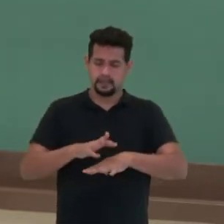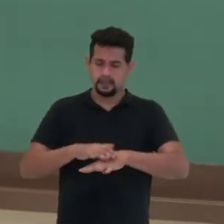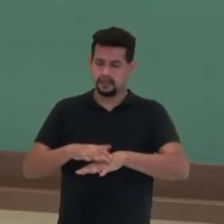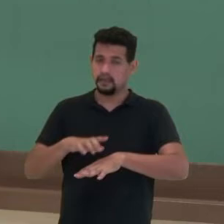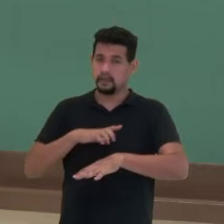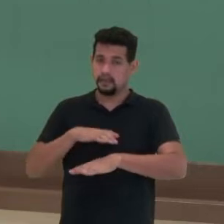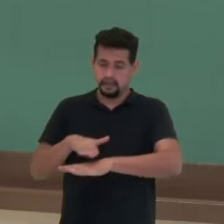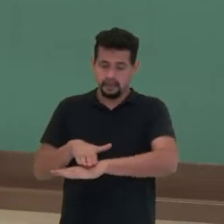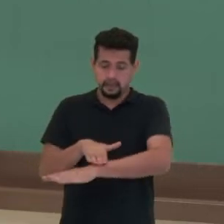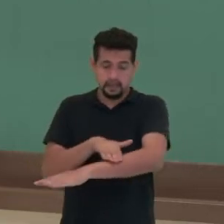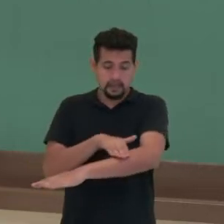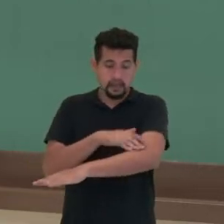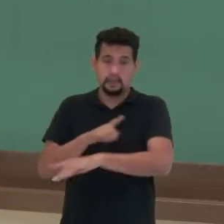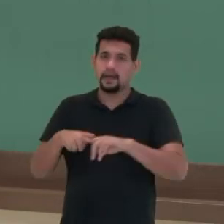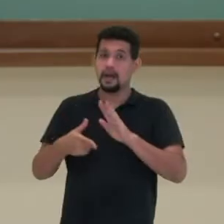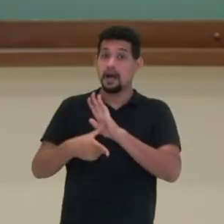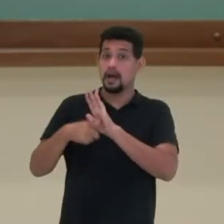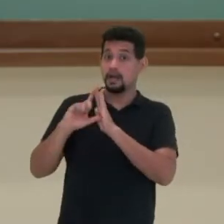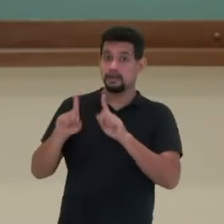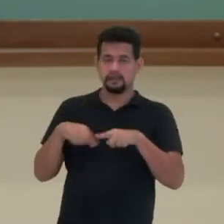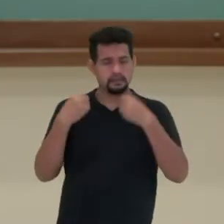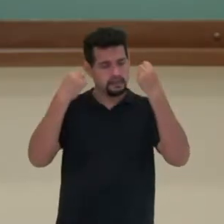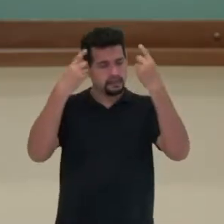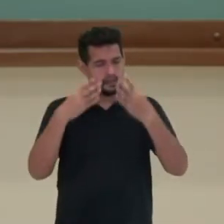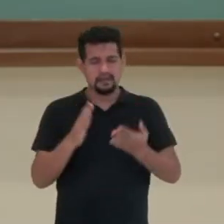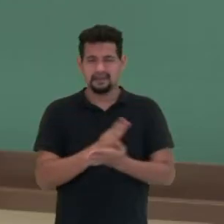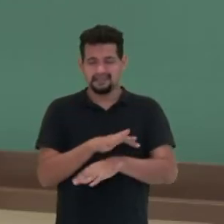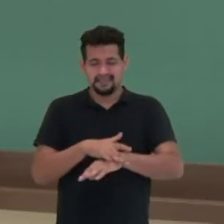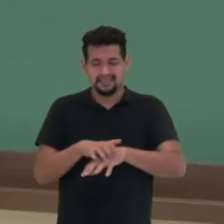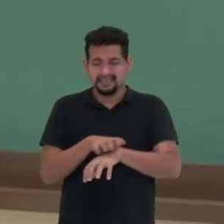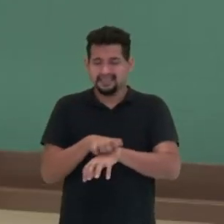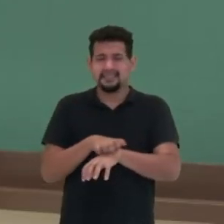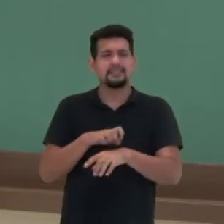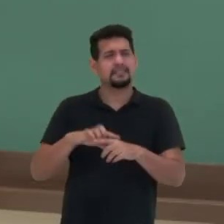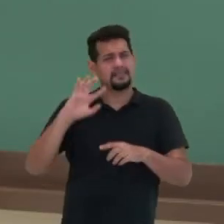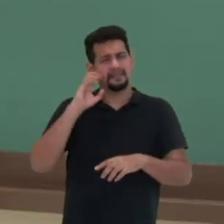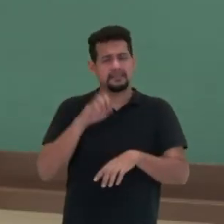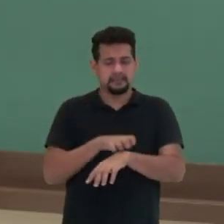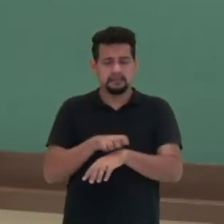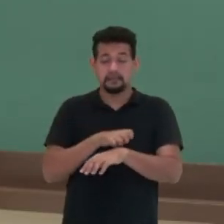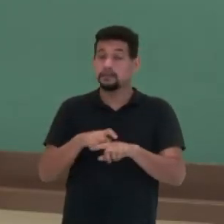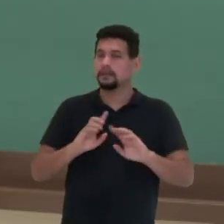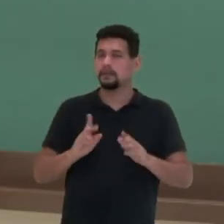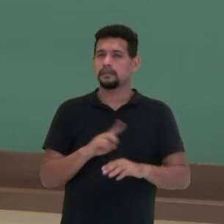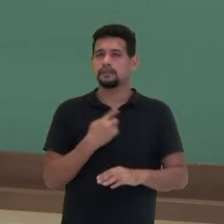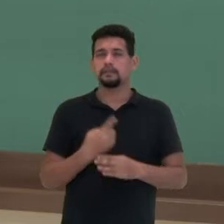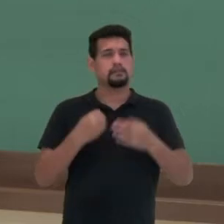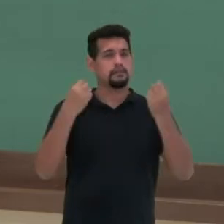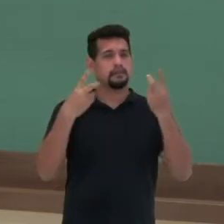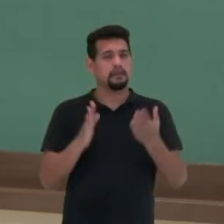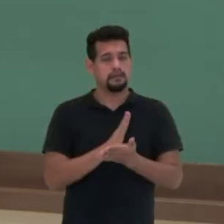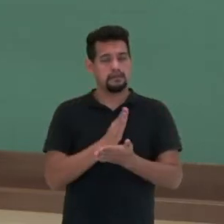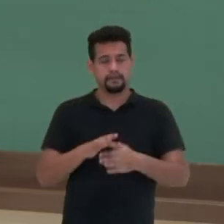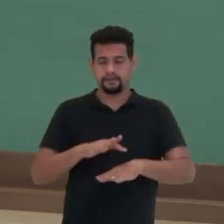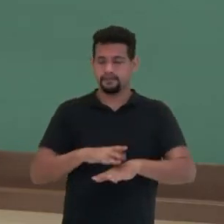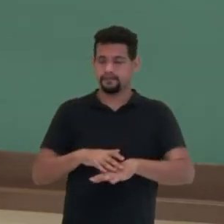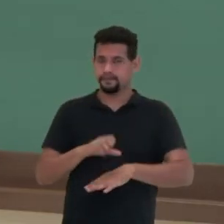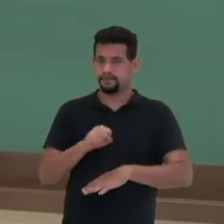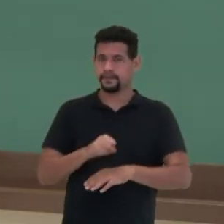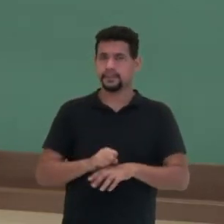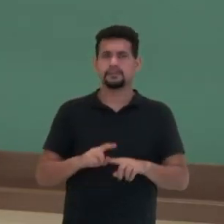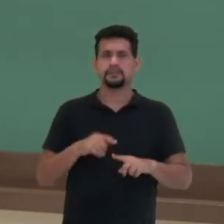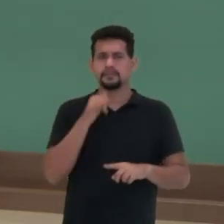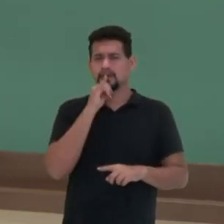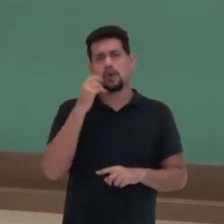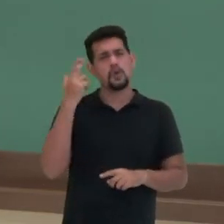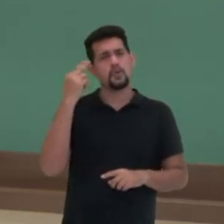pele. Antes a gente falou sobre algumas infecções, micro-organismos que causam infecções. Agora nós vamos falar algumas doenças. Então, as